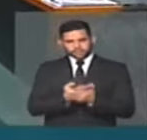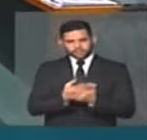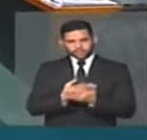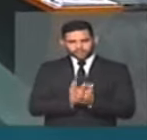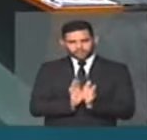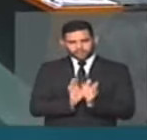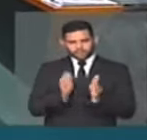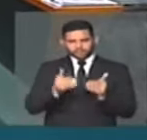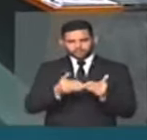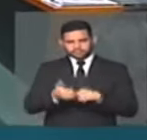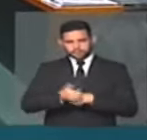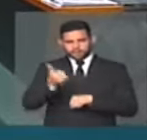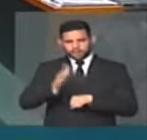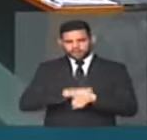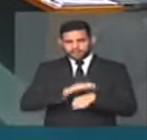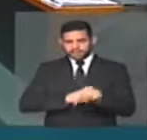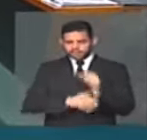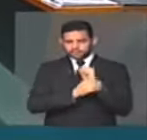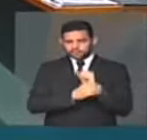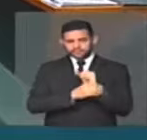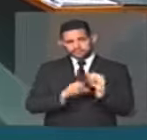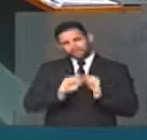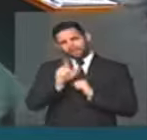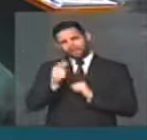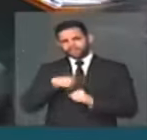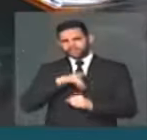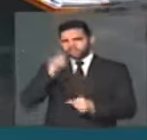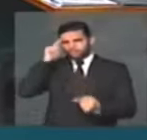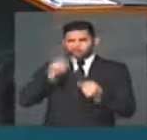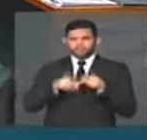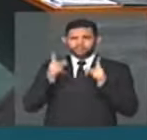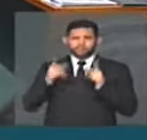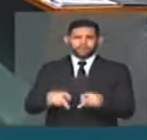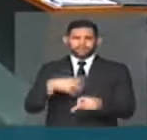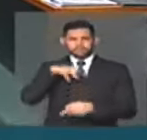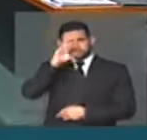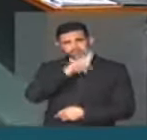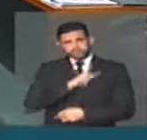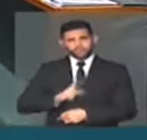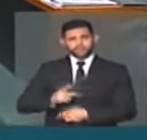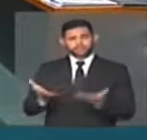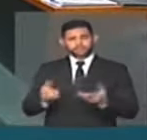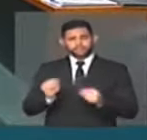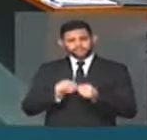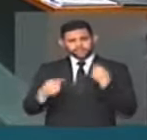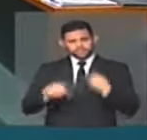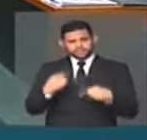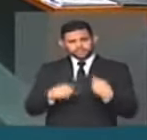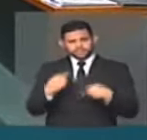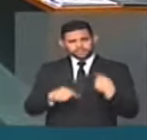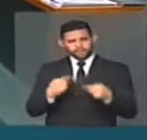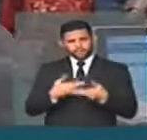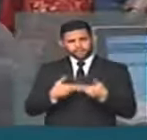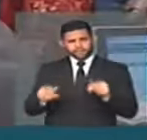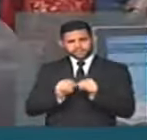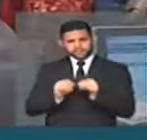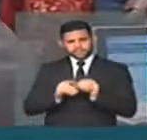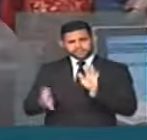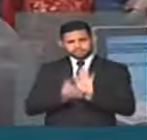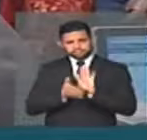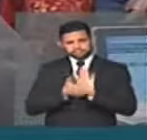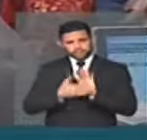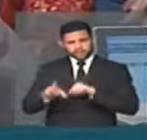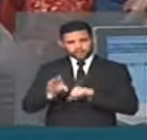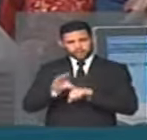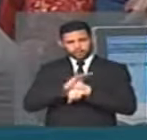na intenção de melhorar a segurança, evidente. Nós também temos a mesma intenção, presidente. Vamos fazer um debate sobre algo que seja